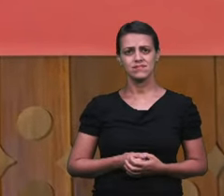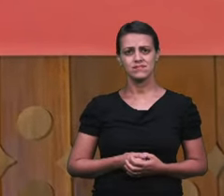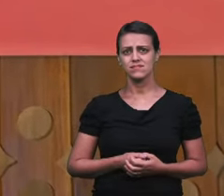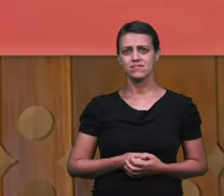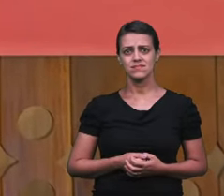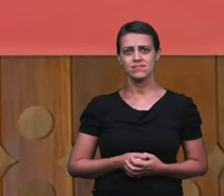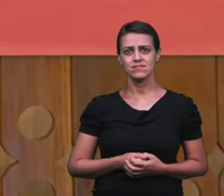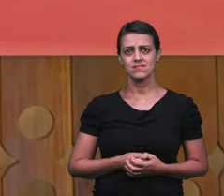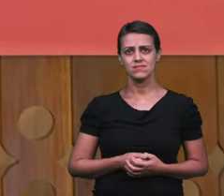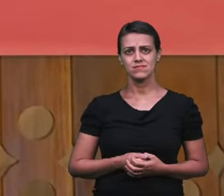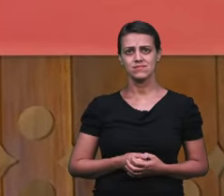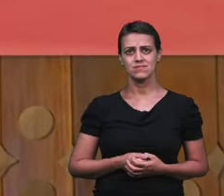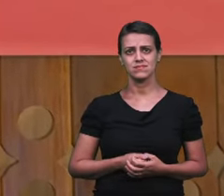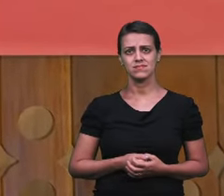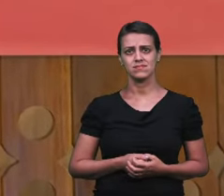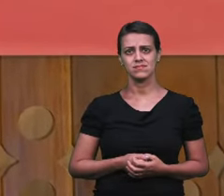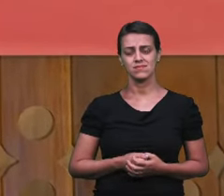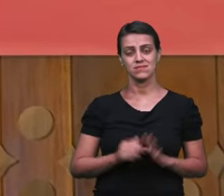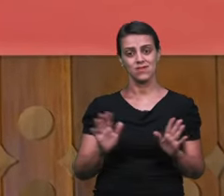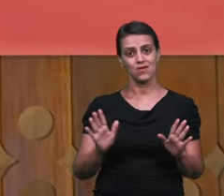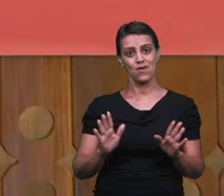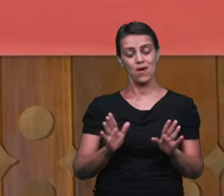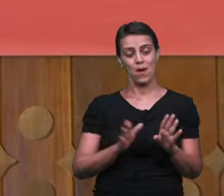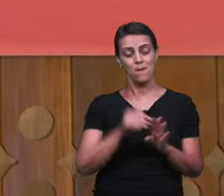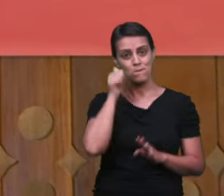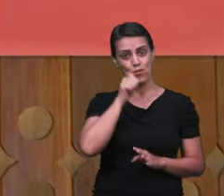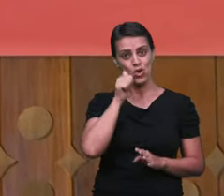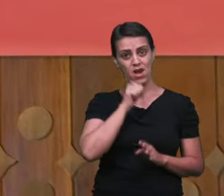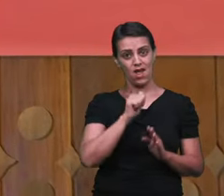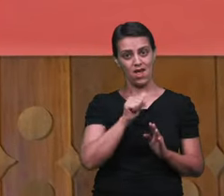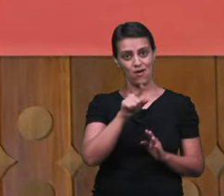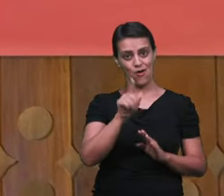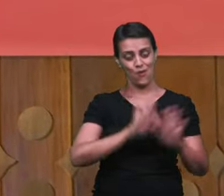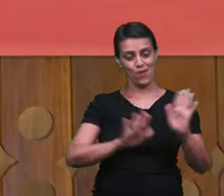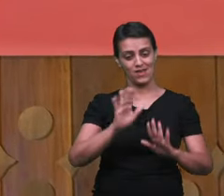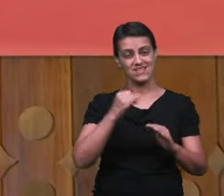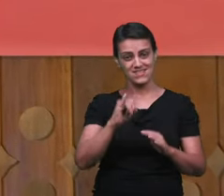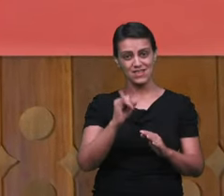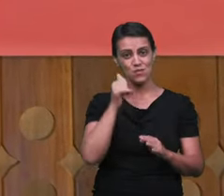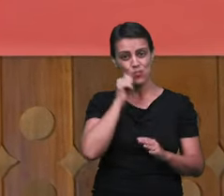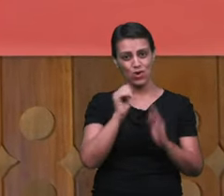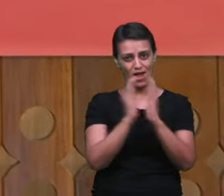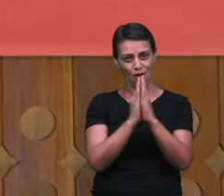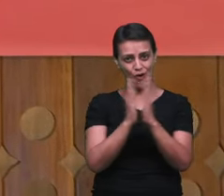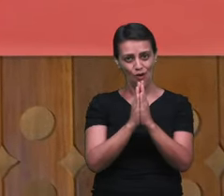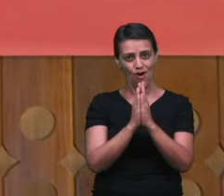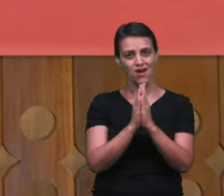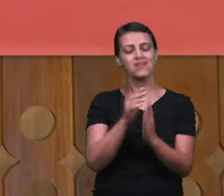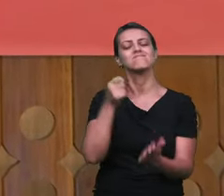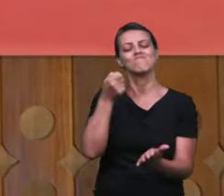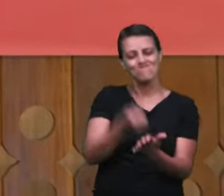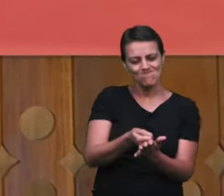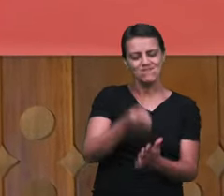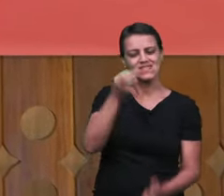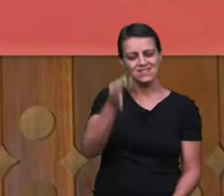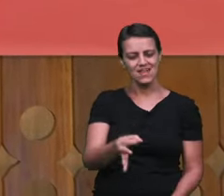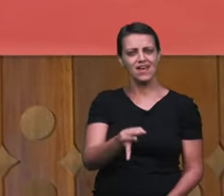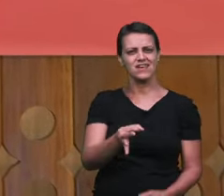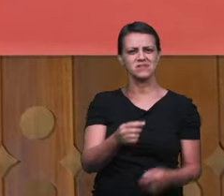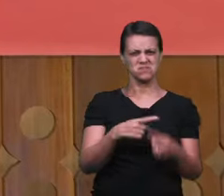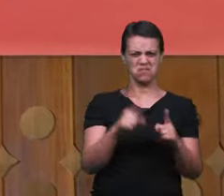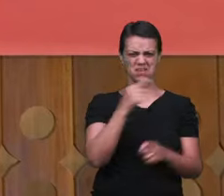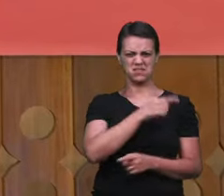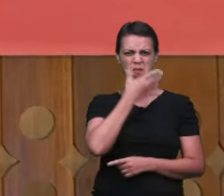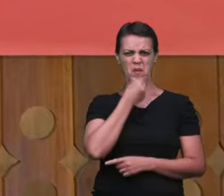Só não aconselho as mulheres fazerem isso, porque quando elas fazem, dá certo. Quando é homem, está sempre dependendo do outro